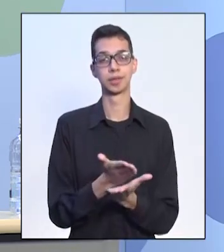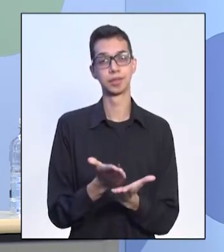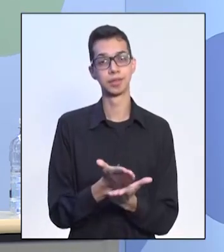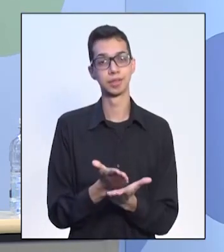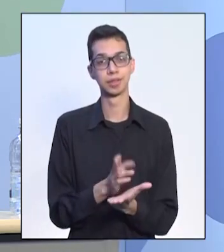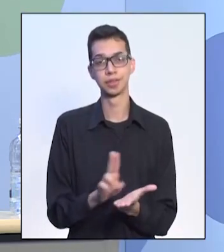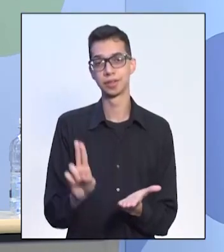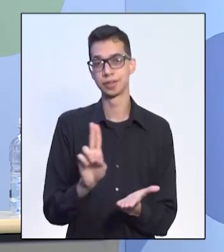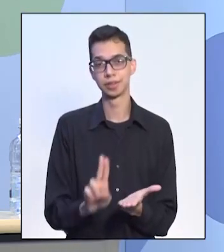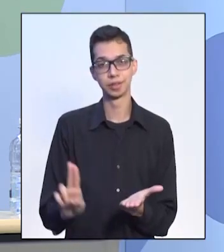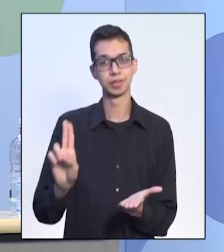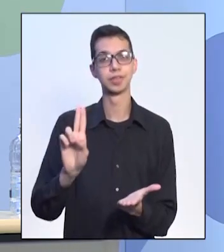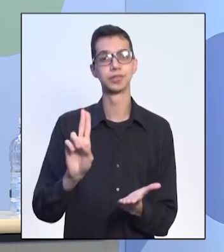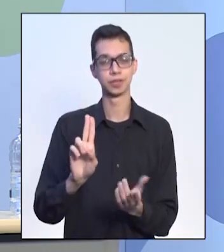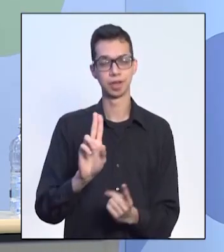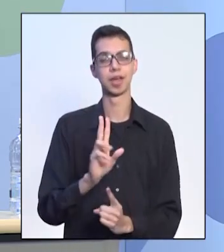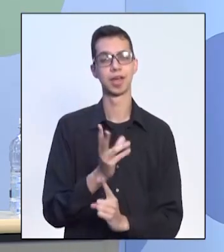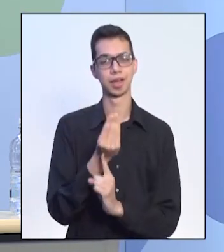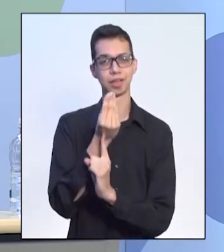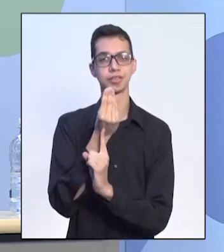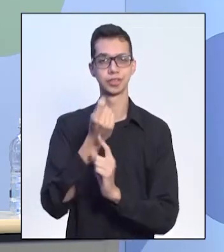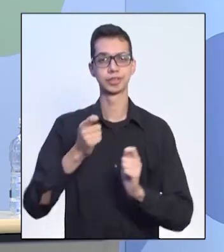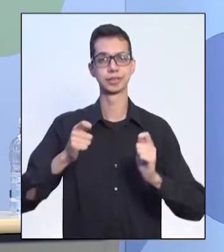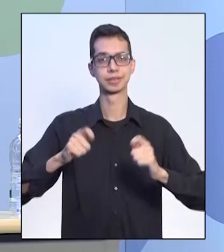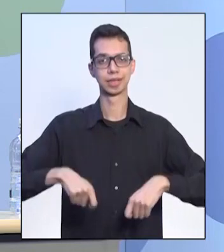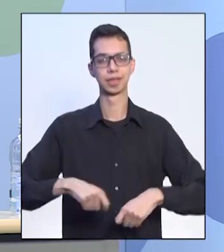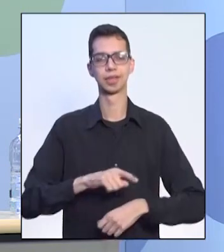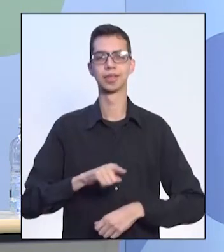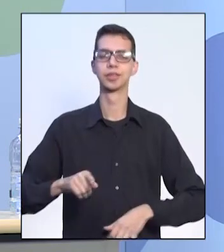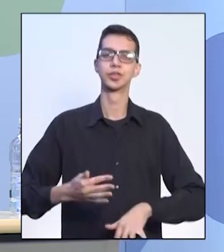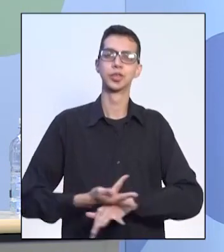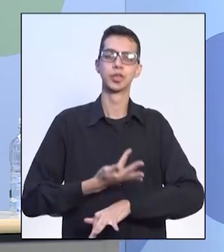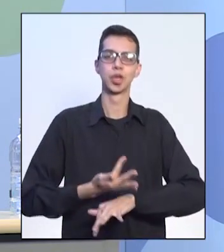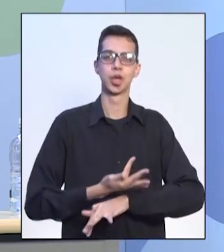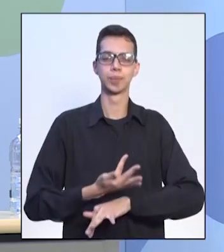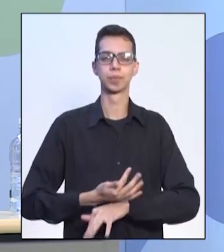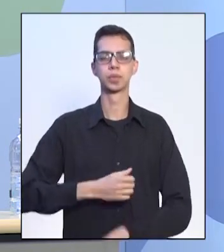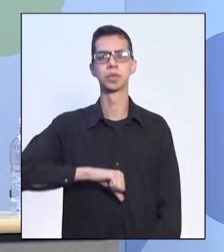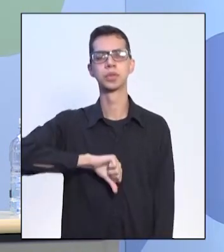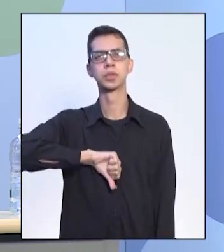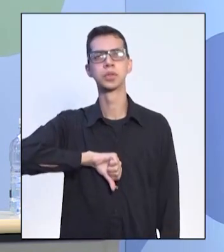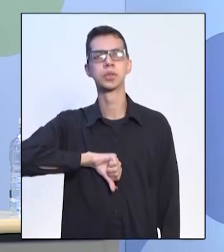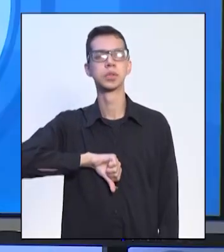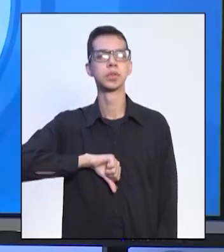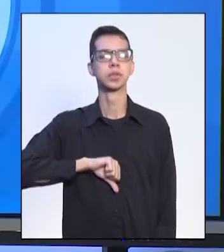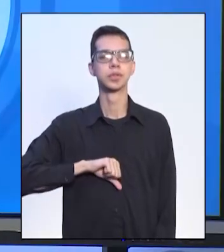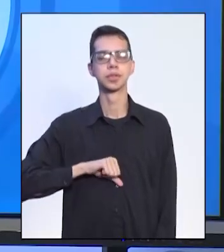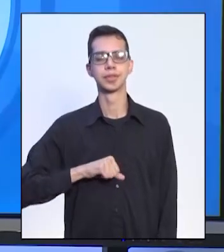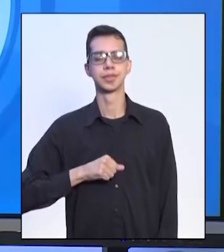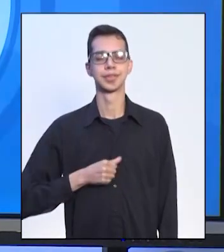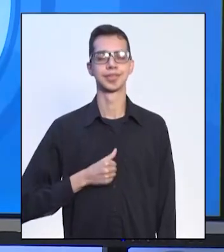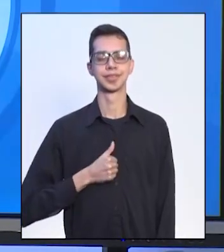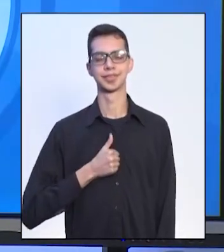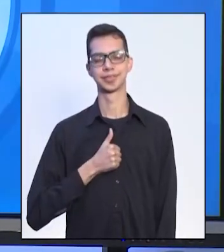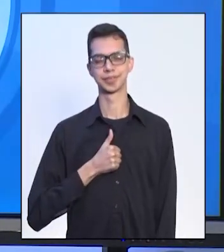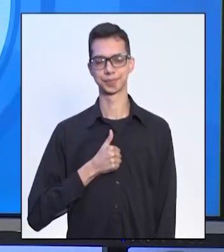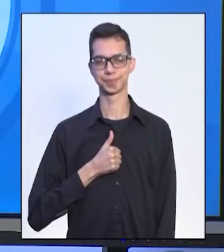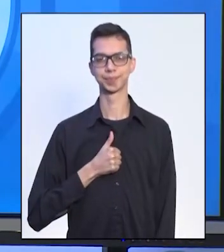assim de nos ajudar a lidar com as emoções negativas. Nos tirar dessas quatro paredes,